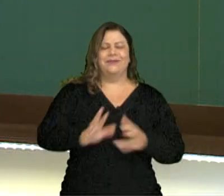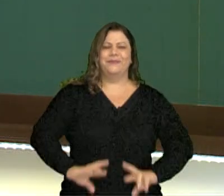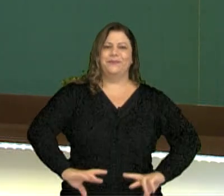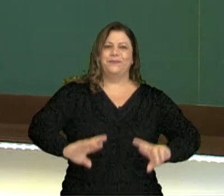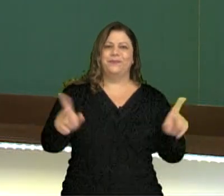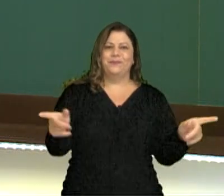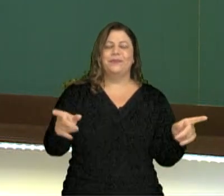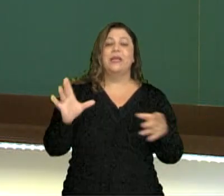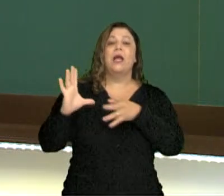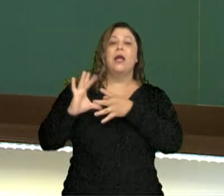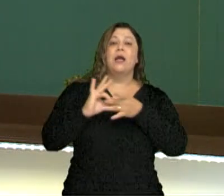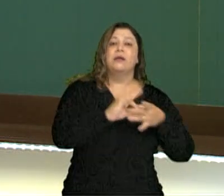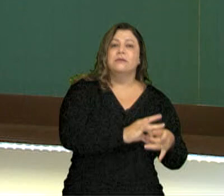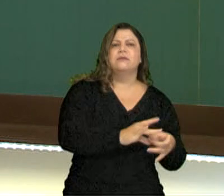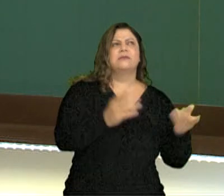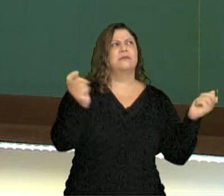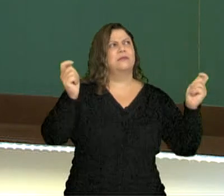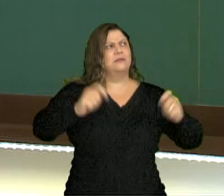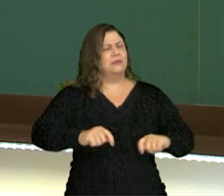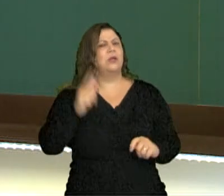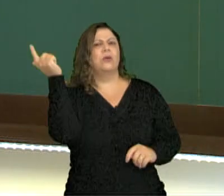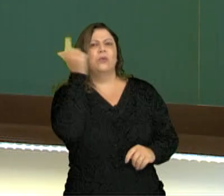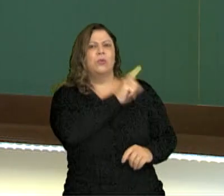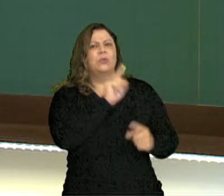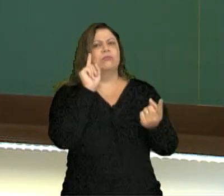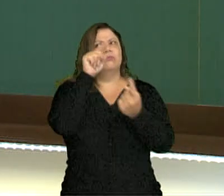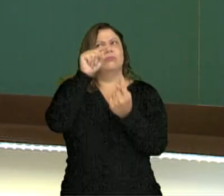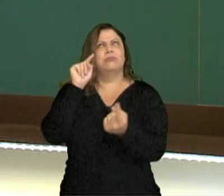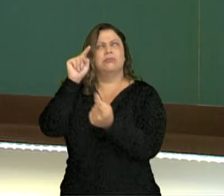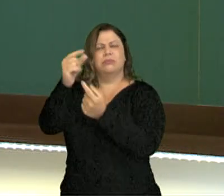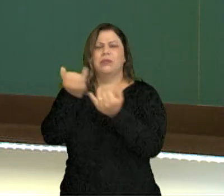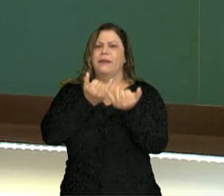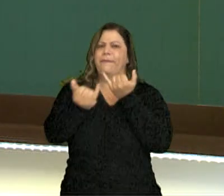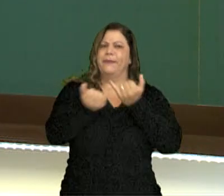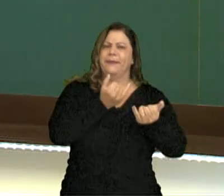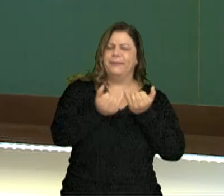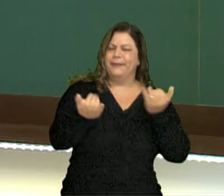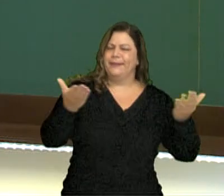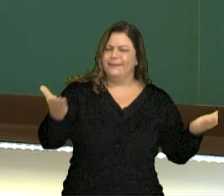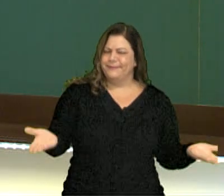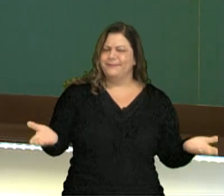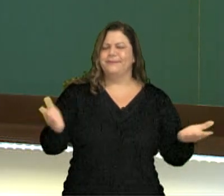Nesse contexto, será que eu consigo identificar algumas semelhanças também?